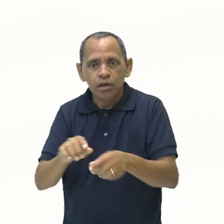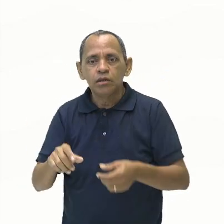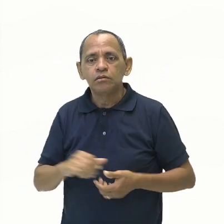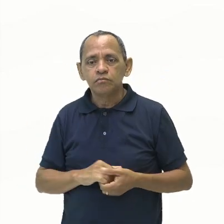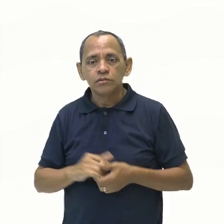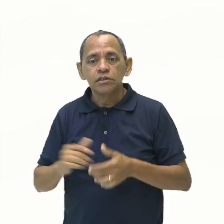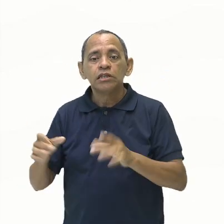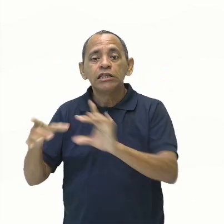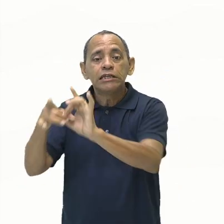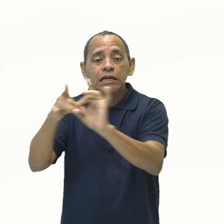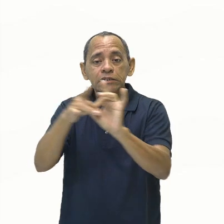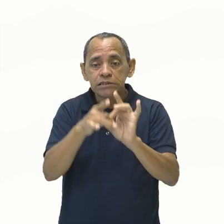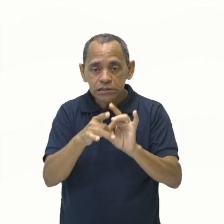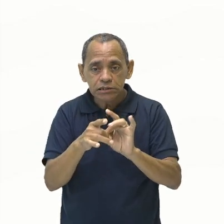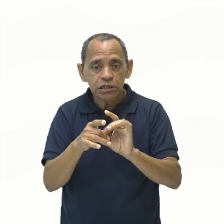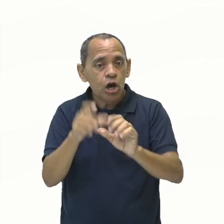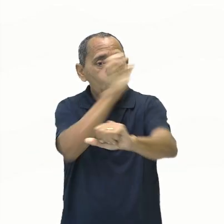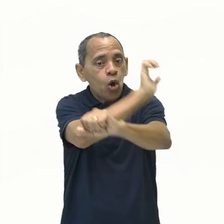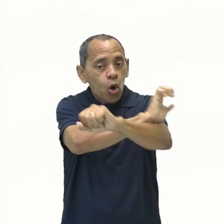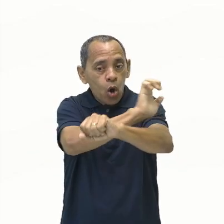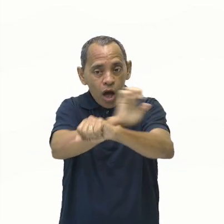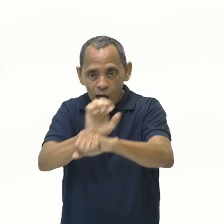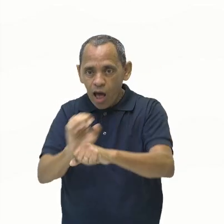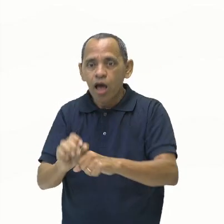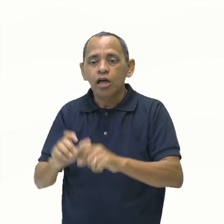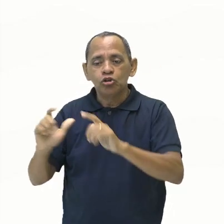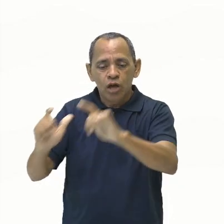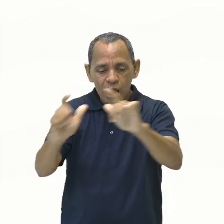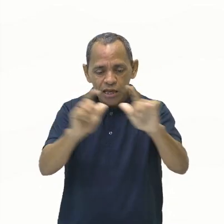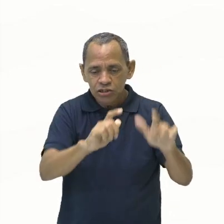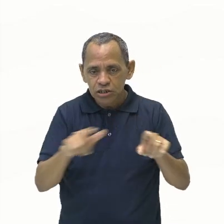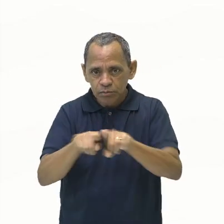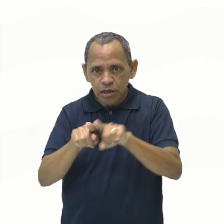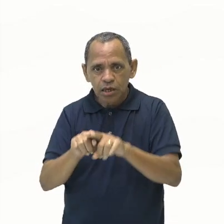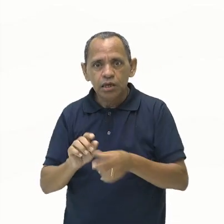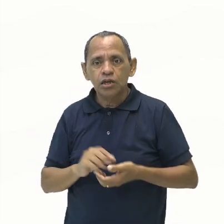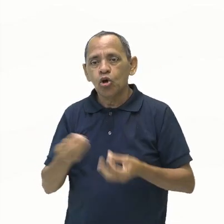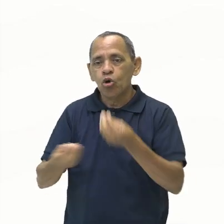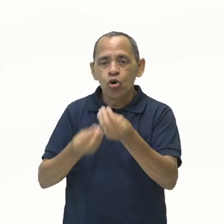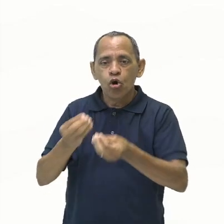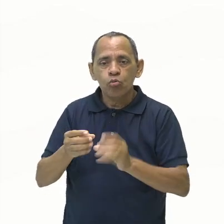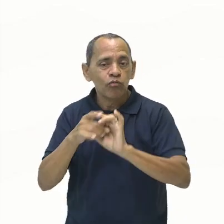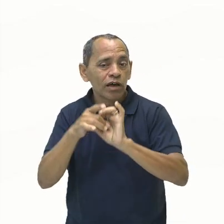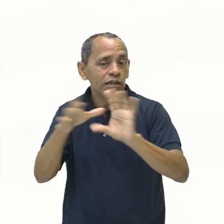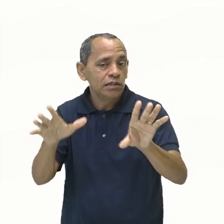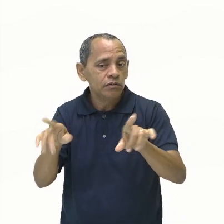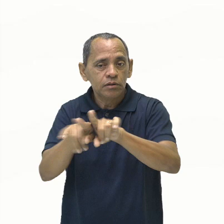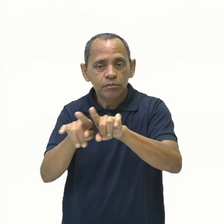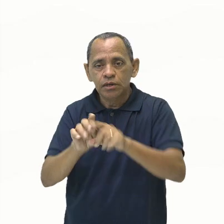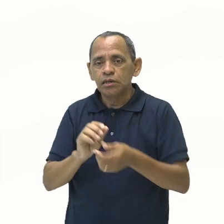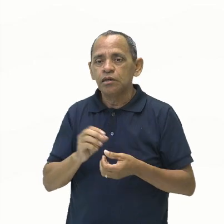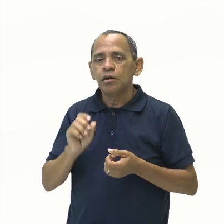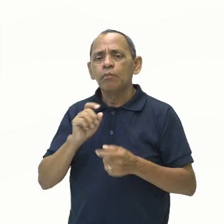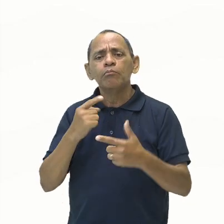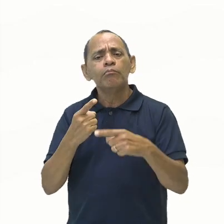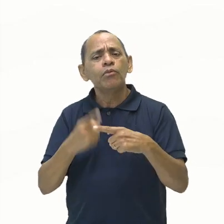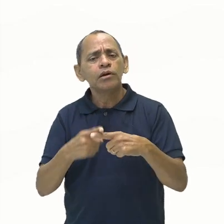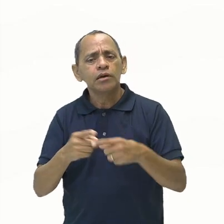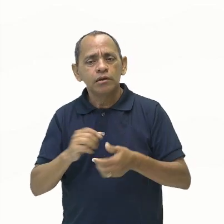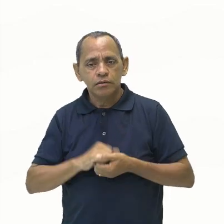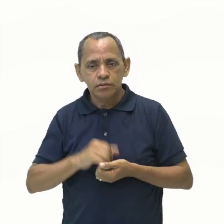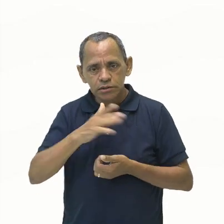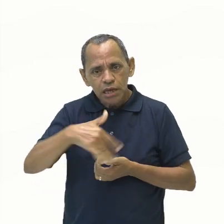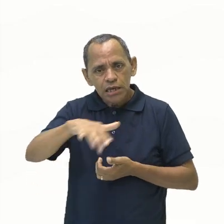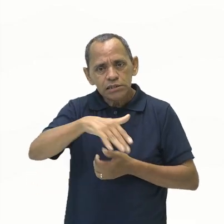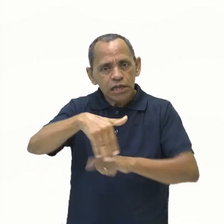entre territórios, certo? Mas por que há essa abertura, justamente dessas novas áreas, para abertura